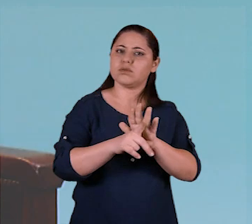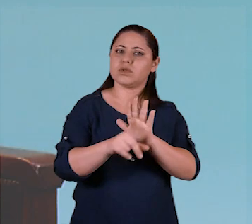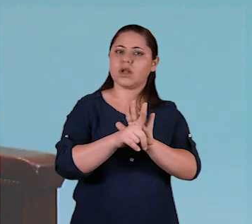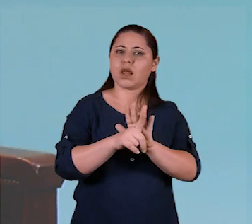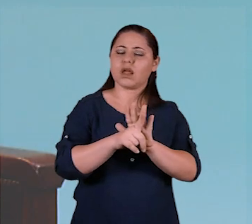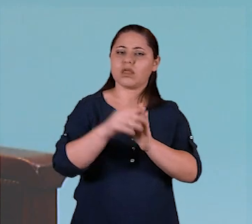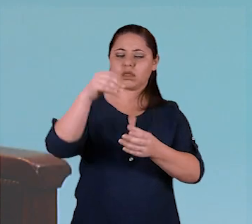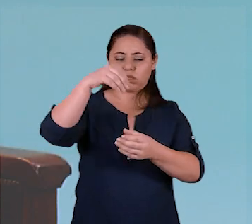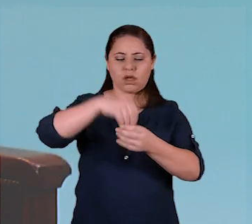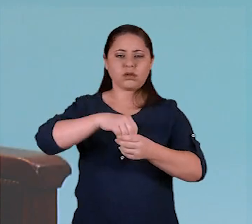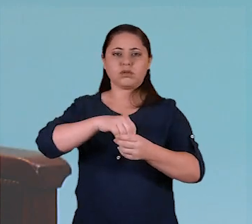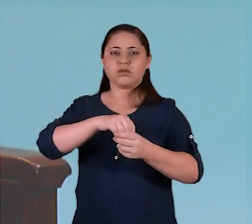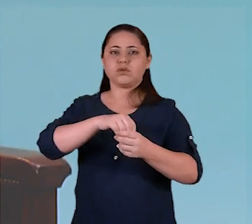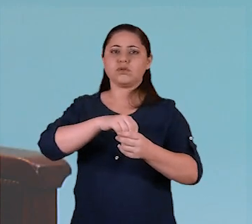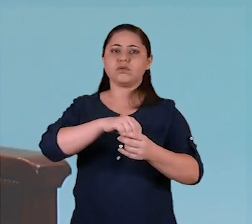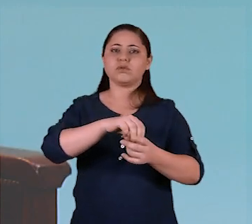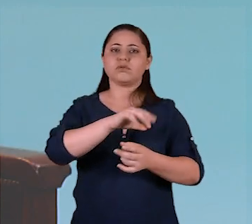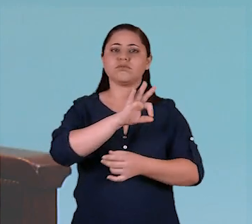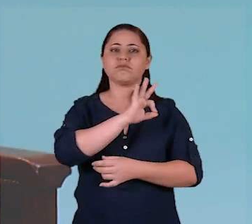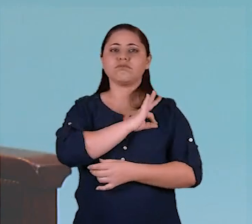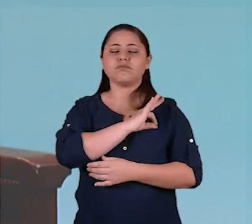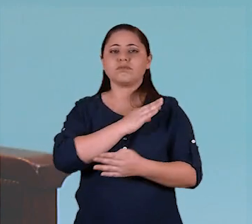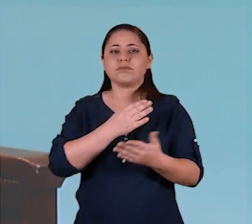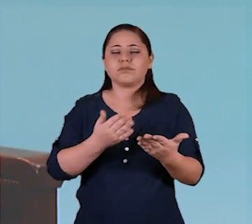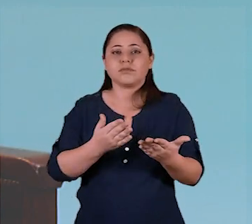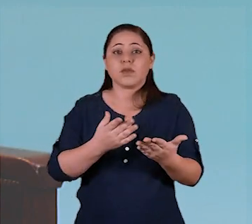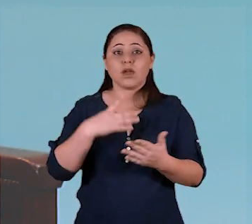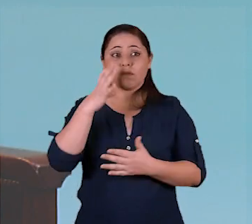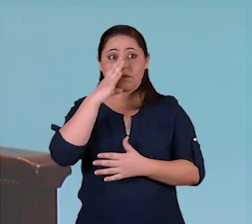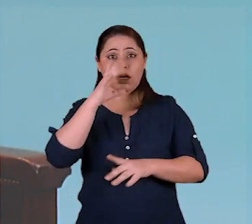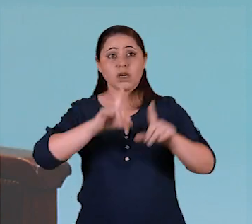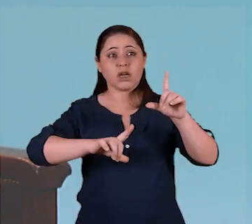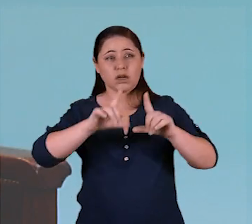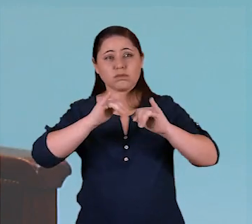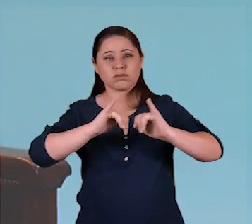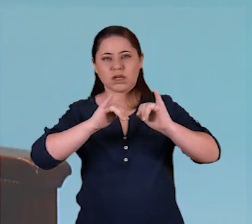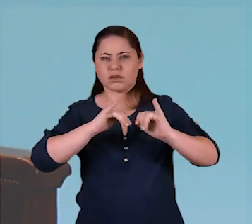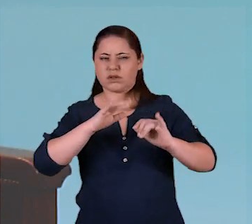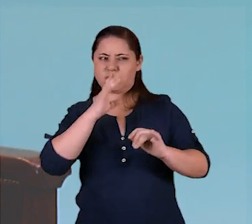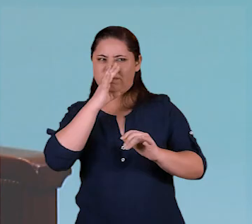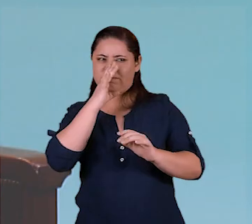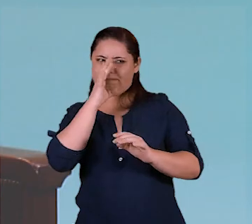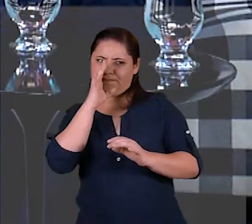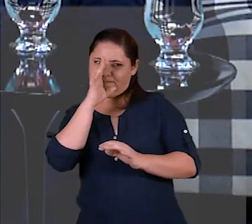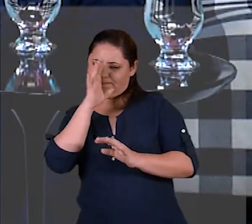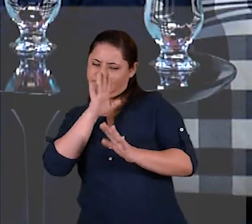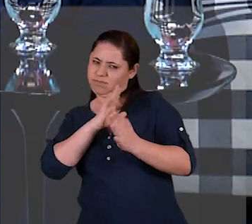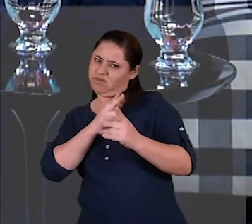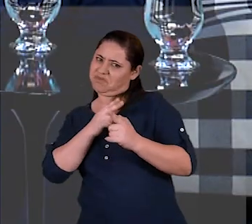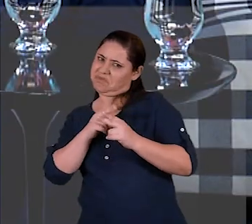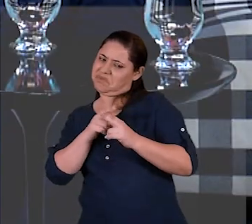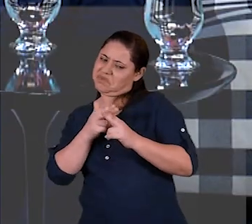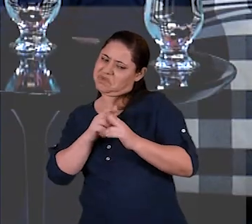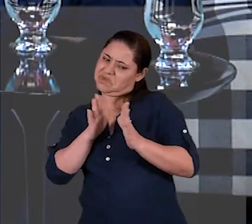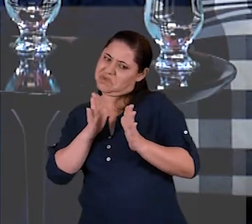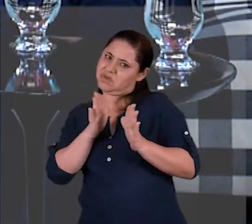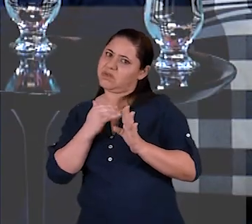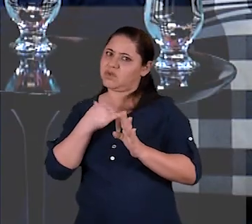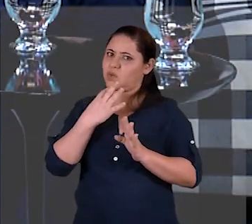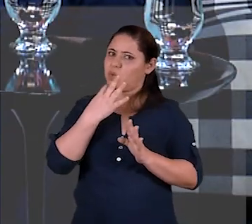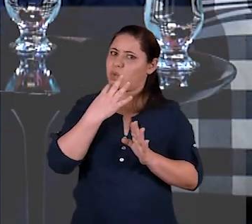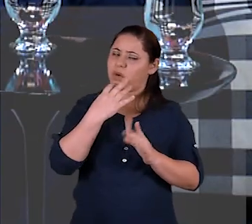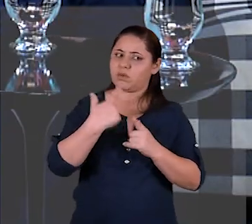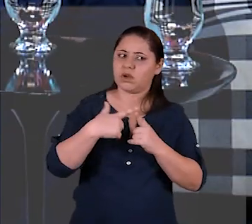feito na delegacia. Então, como nós vimos aí na reportagem, realmente há ainda essa desconfiança de muitas mulheres, porque o